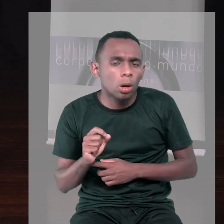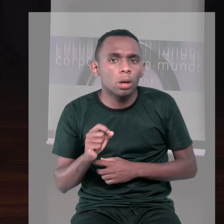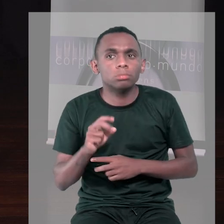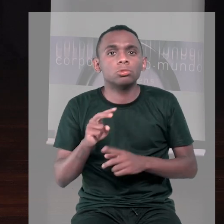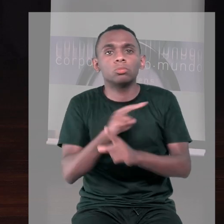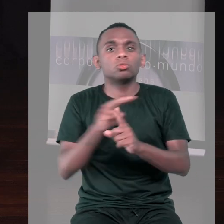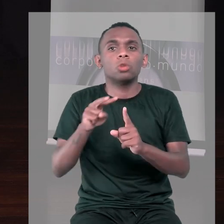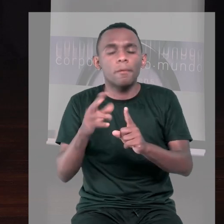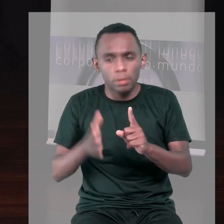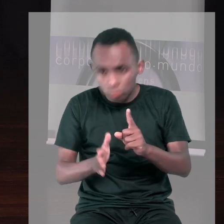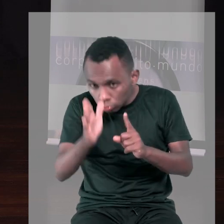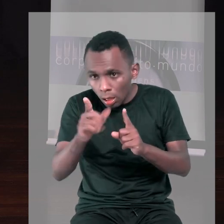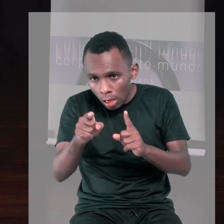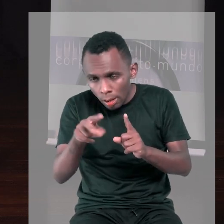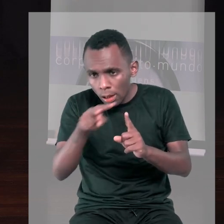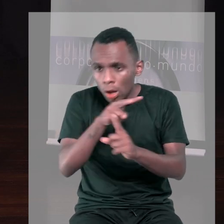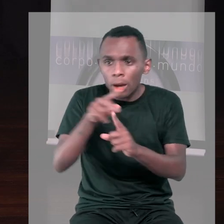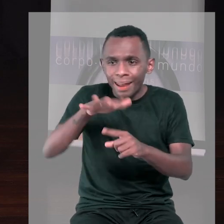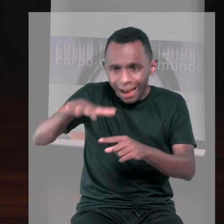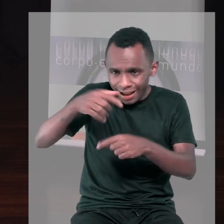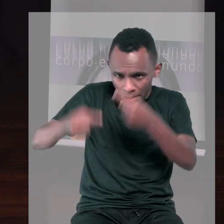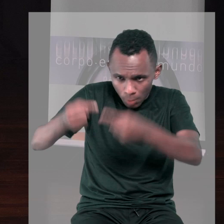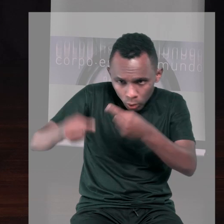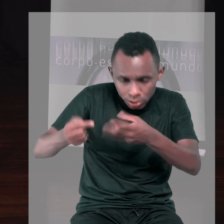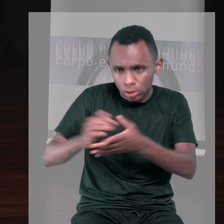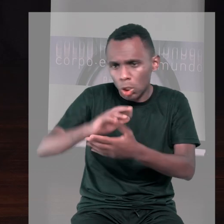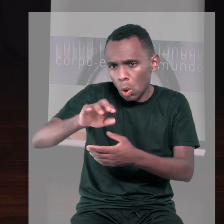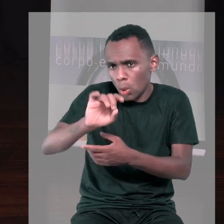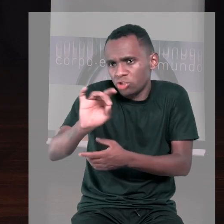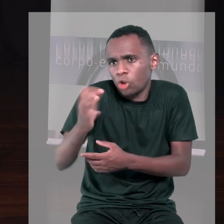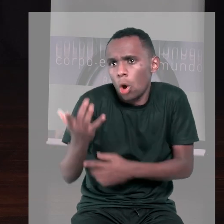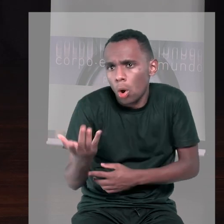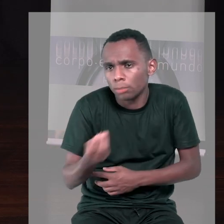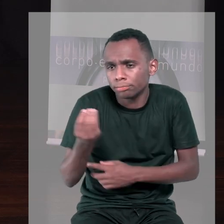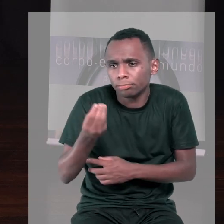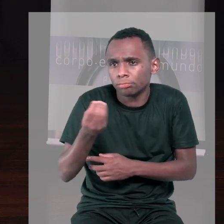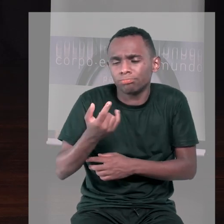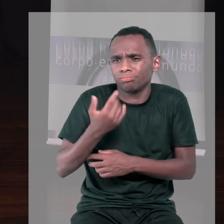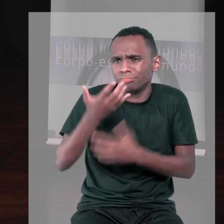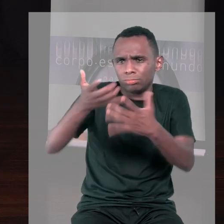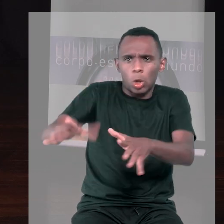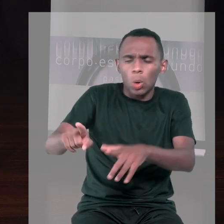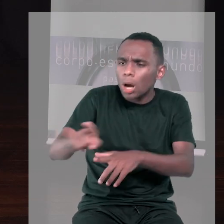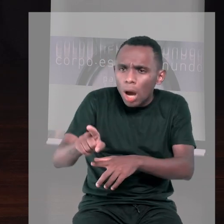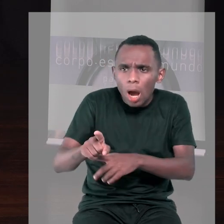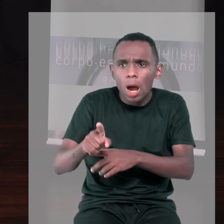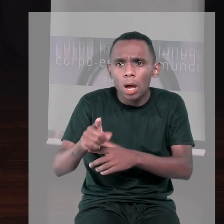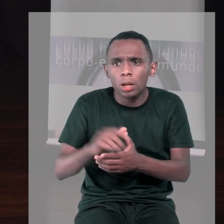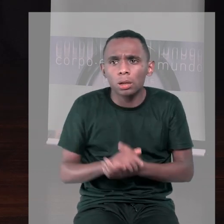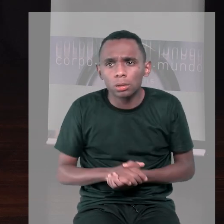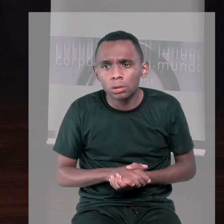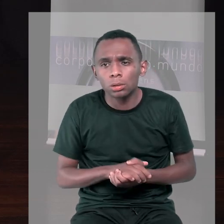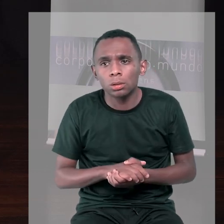política do passado quando ele é partilhado, quando ele constitui essa base sem a qual uma comunidade não pode,